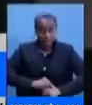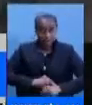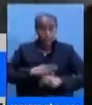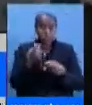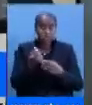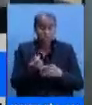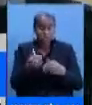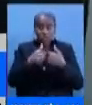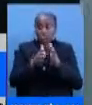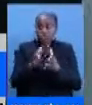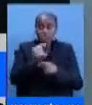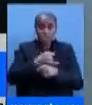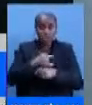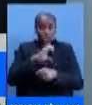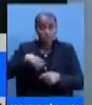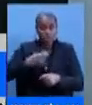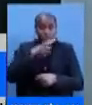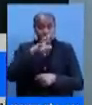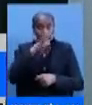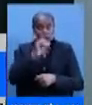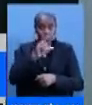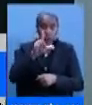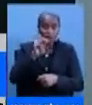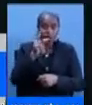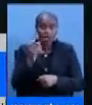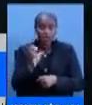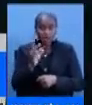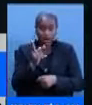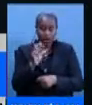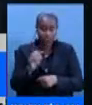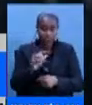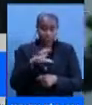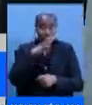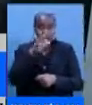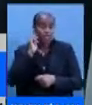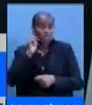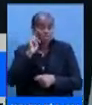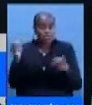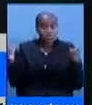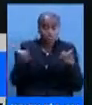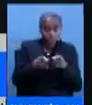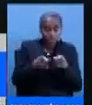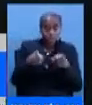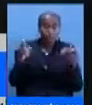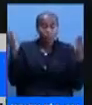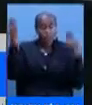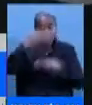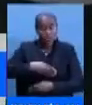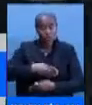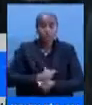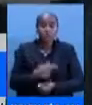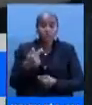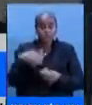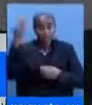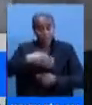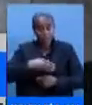as ilhas de Cabo Verde, sublinha Olavo Correia. Por isso é importante encurtar os prazos, diz. Ter prazos